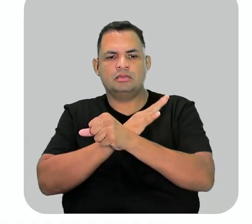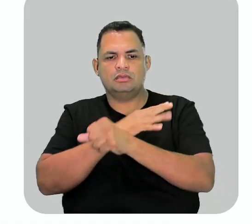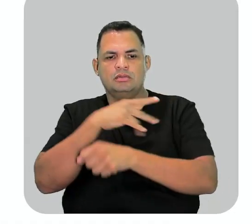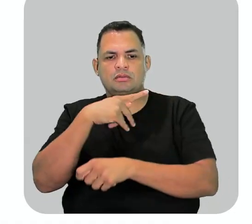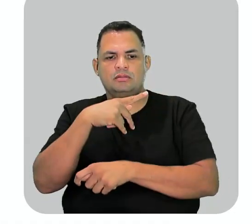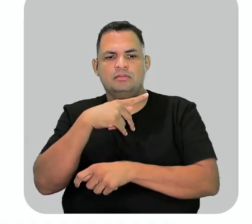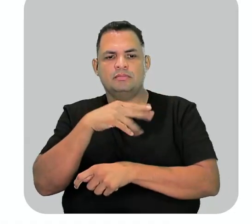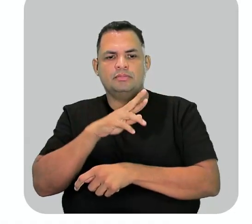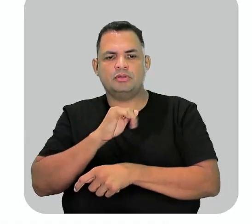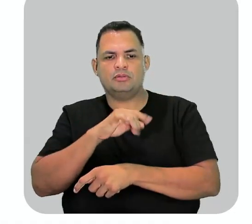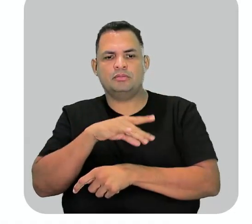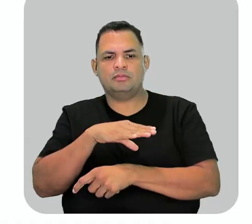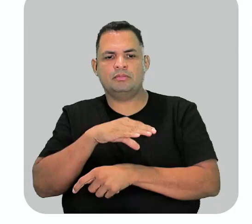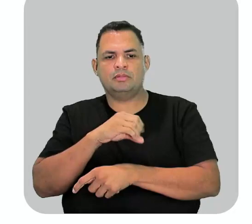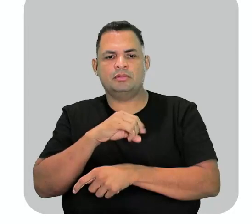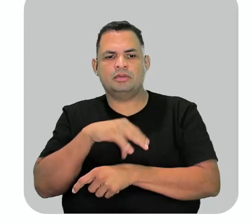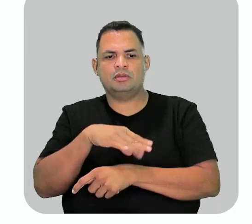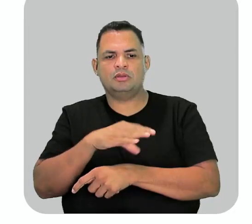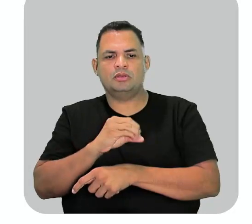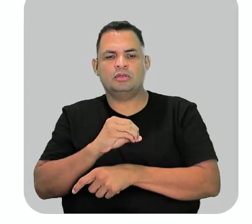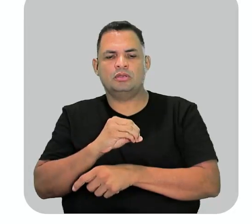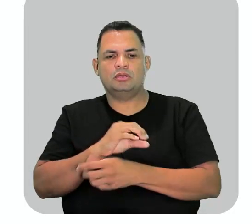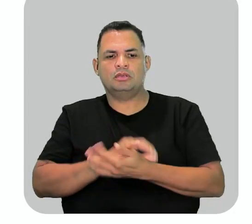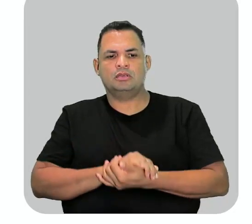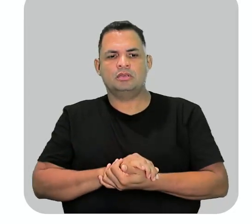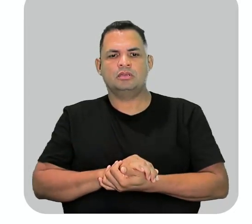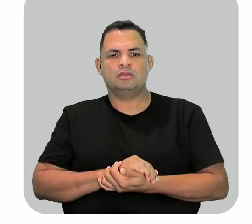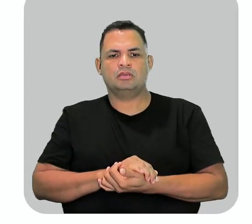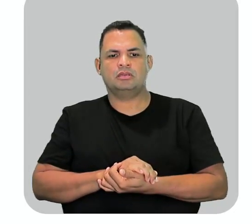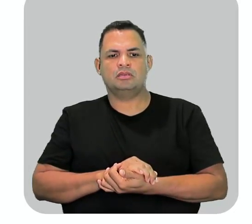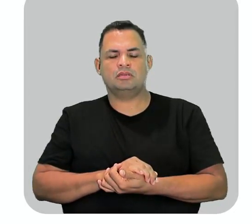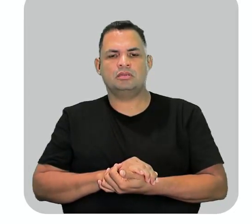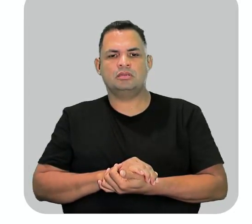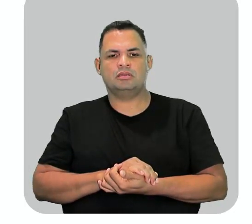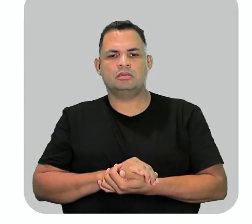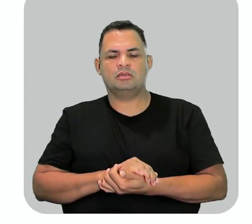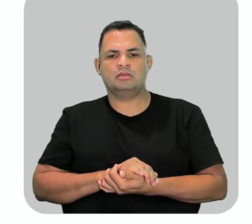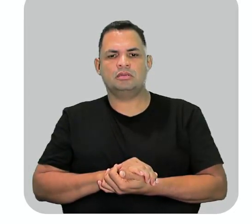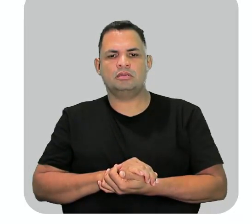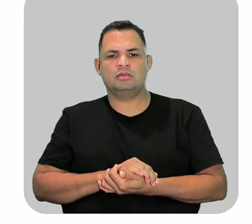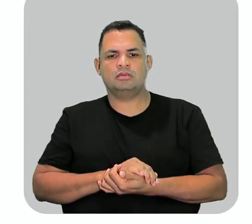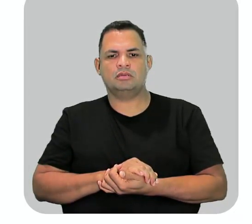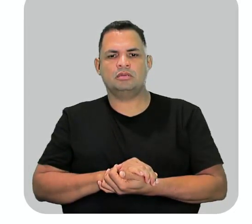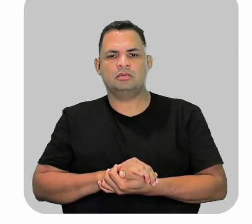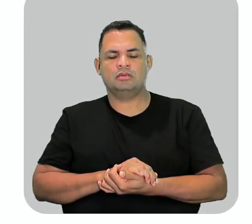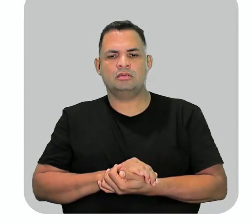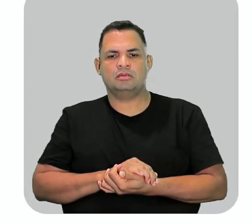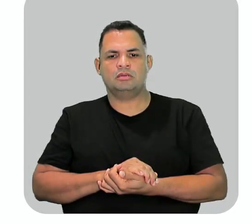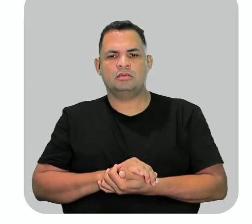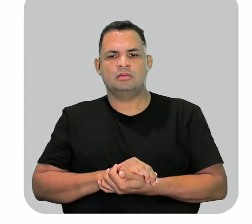ácido carboxílico. Então, o que ele tem? Ele deu pra gente aqui, ó,